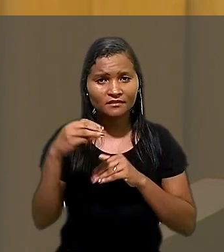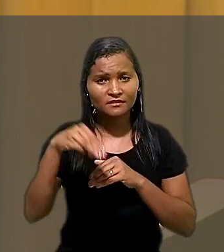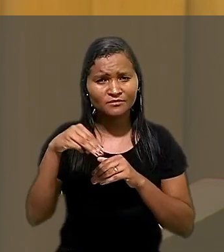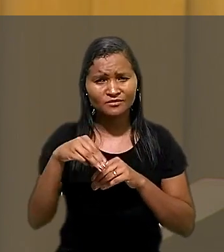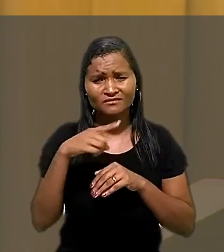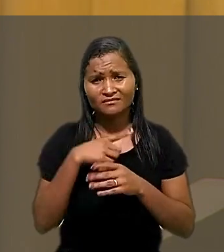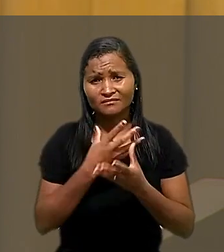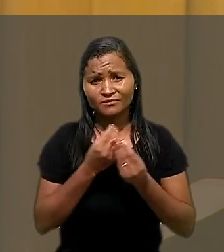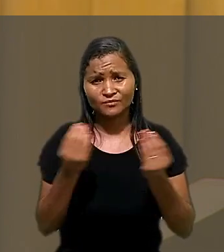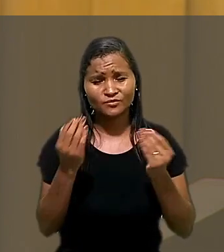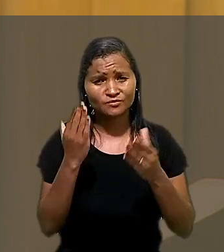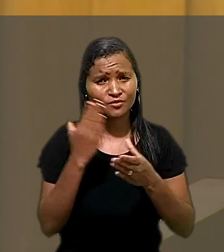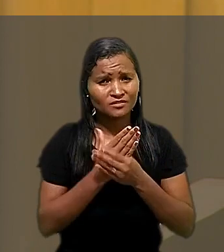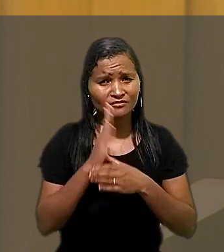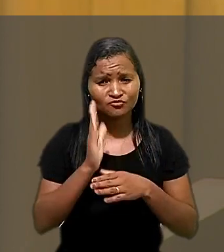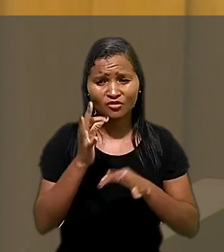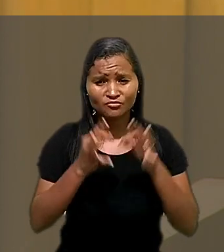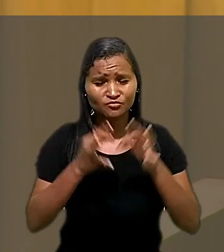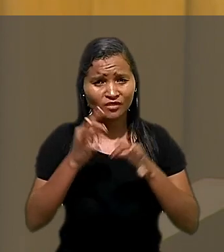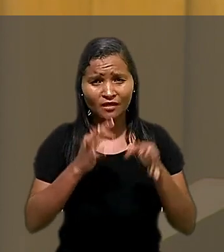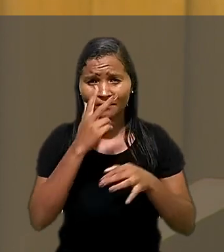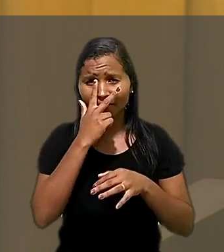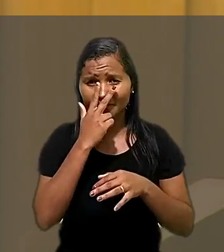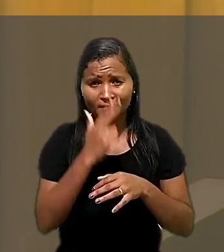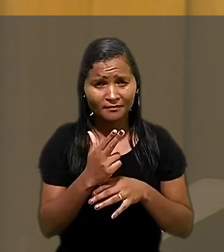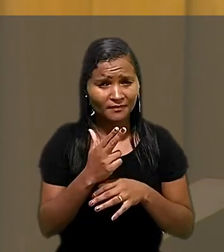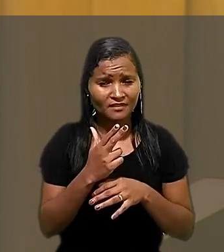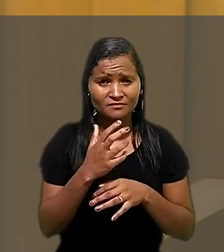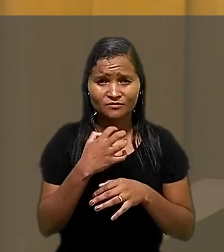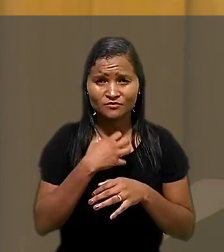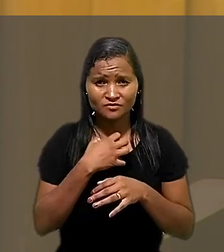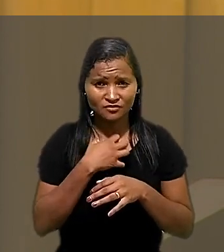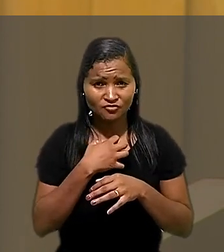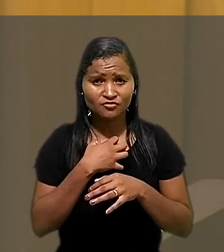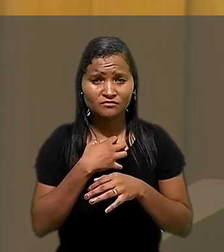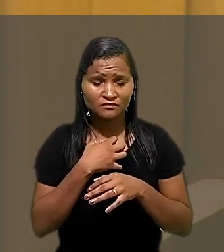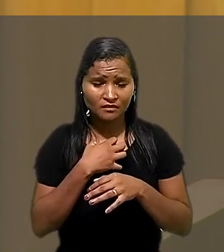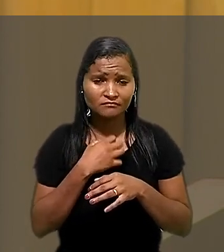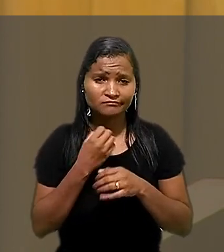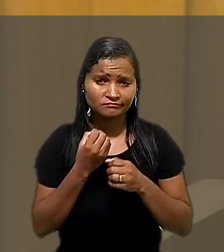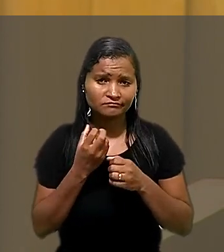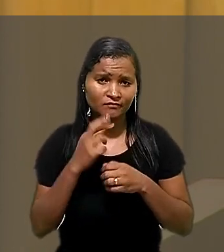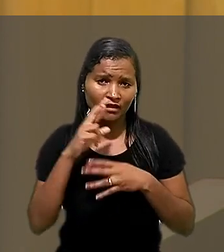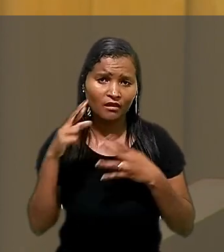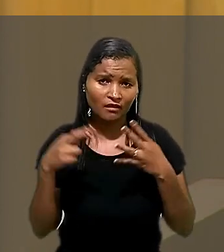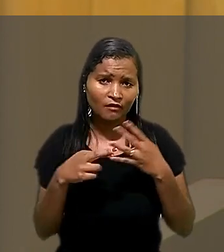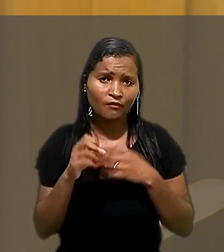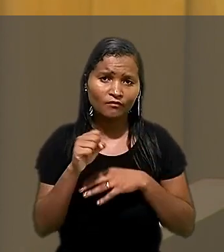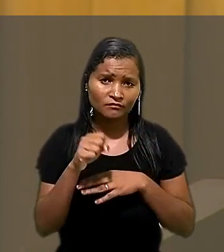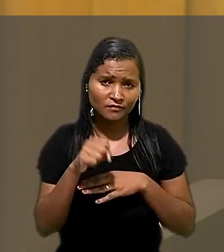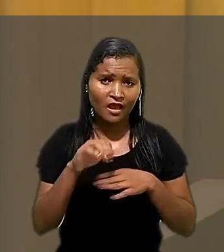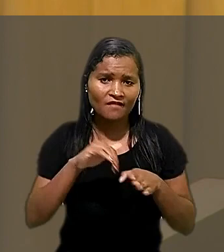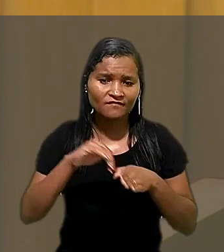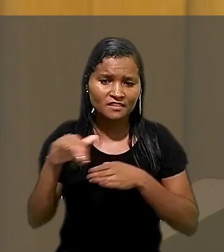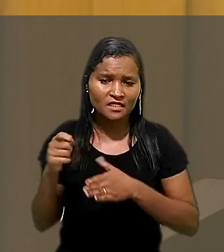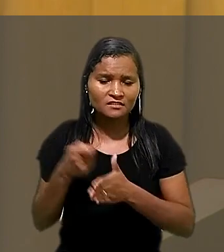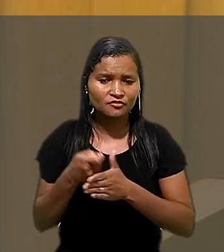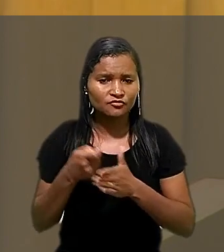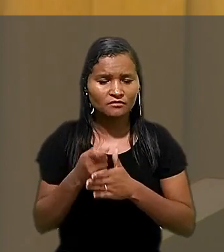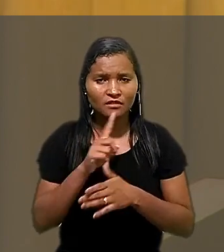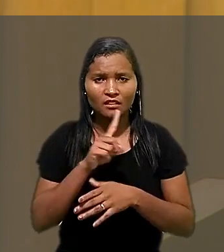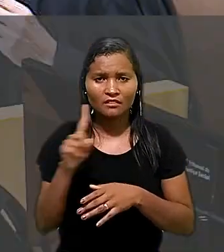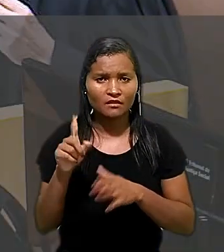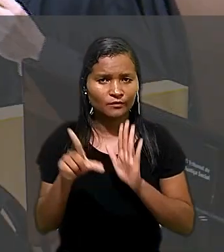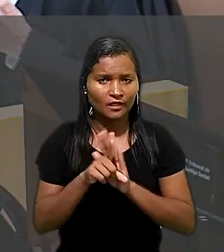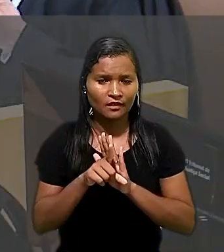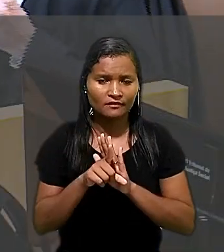Tem centenas de casos aqui julgados, todos no mesmo sentido, em que se provê o recurso para afastar essa exigência que não está